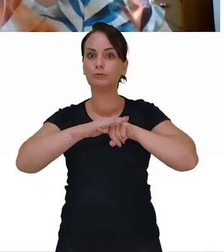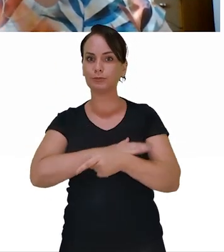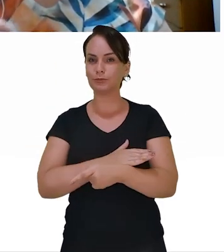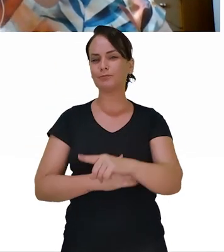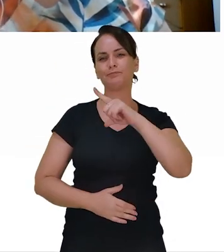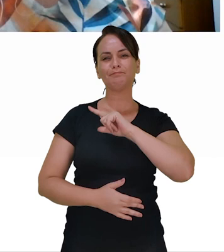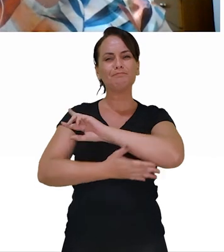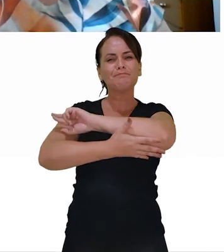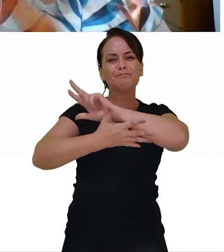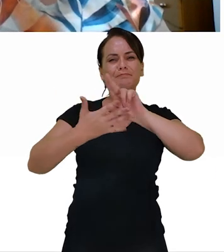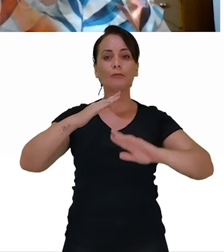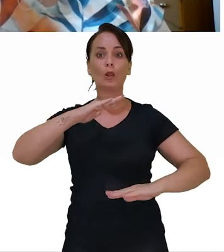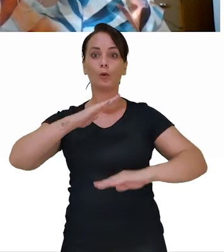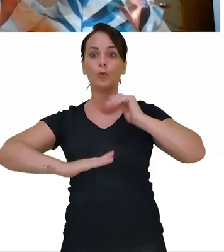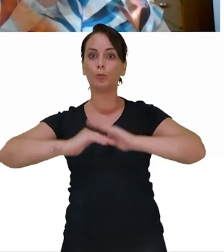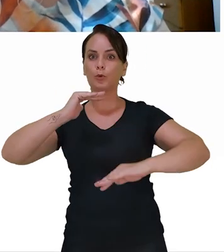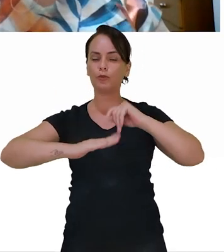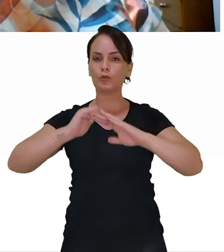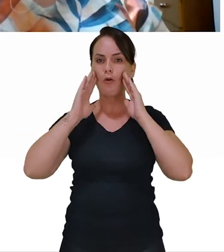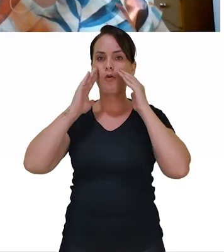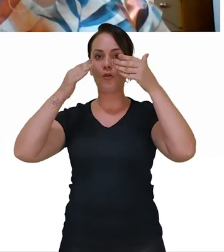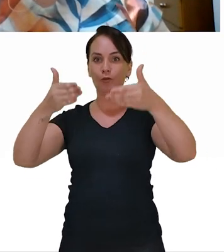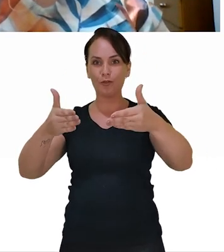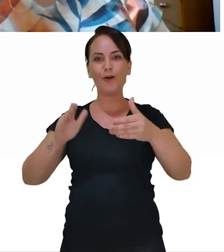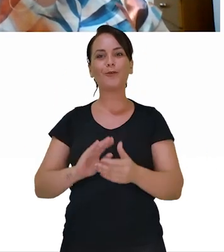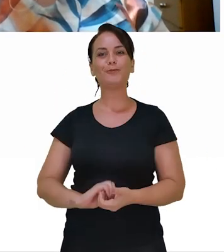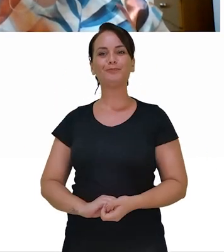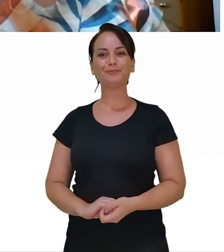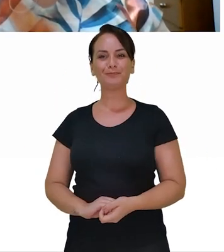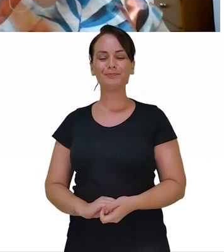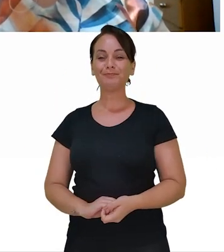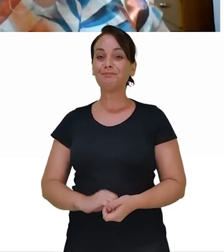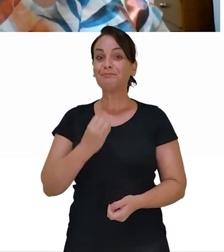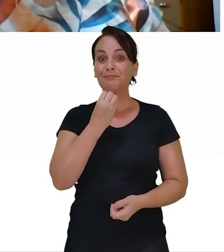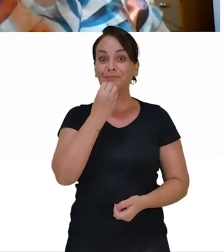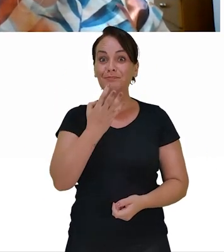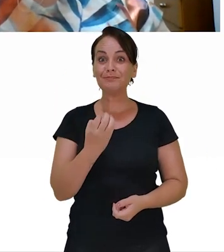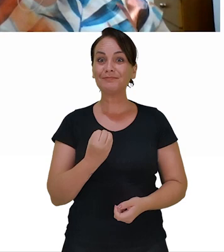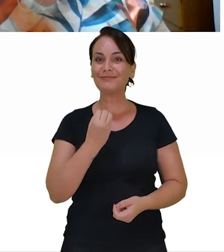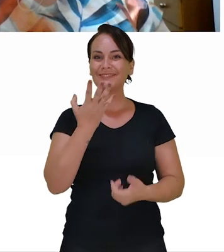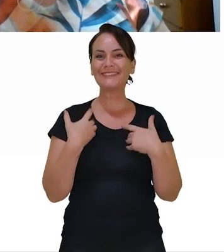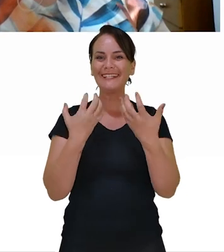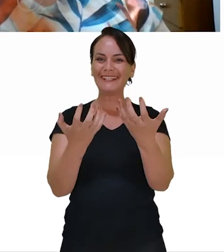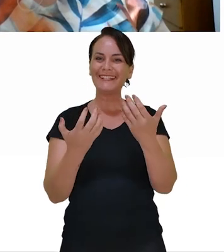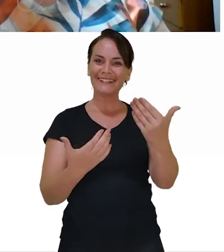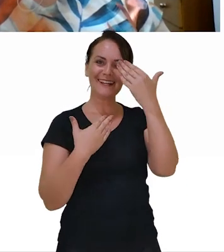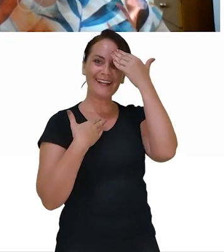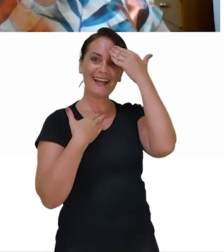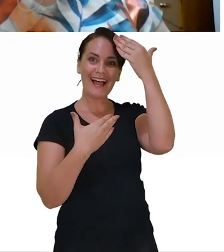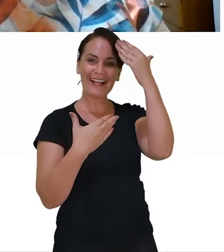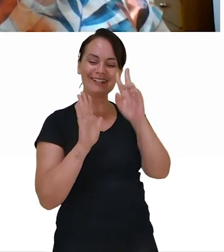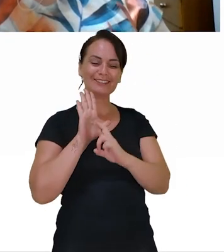tem vários profissionais que trabalham nesse sentido. Muito bom, muito bom. Queria agradecer demais, em nome do Ciência e Cultura Vamos